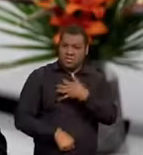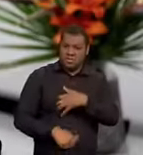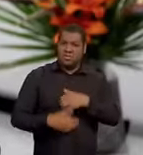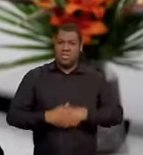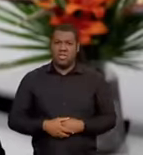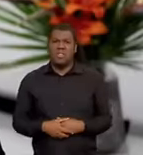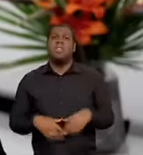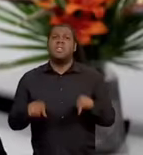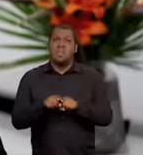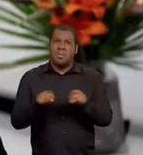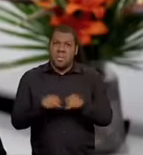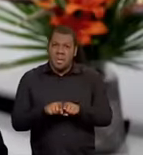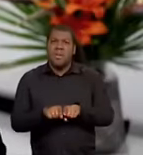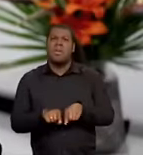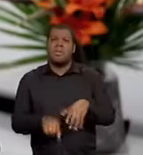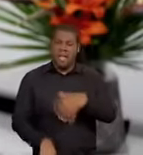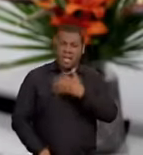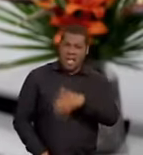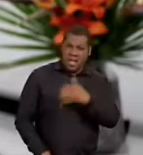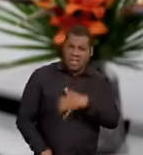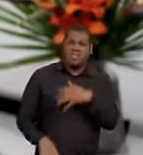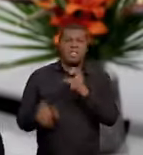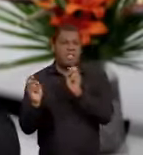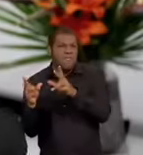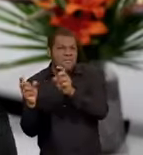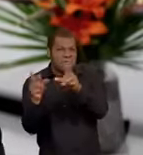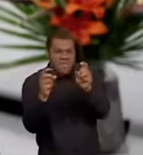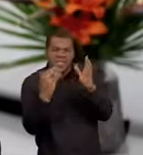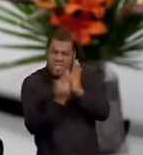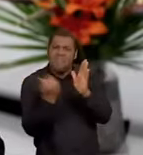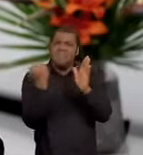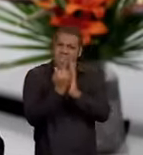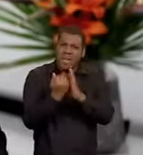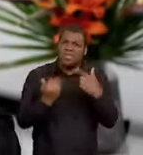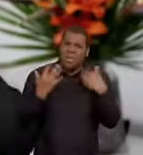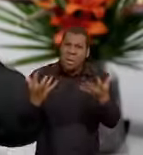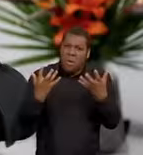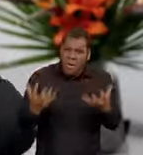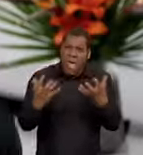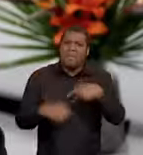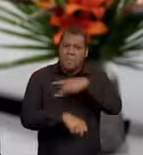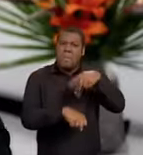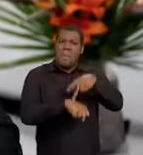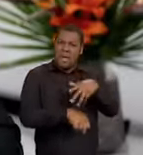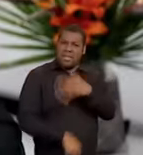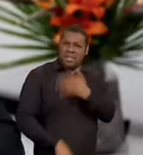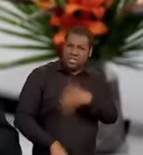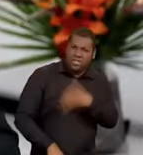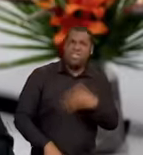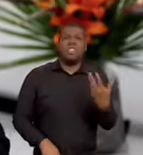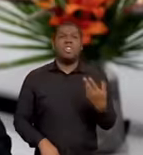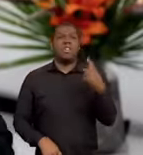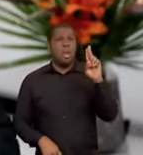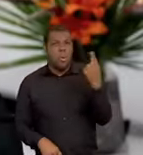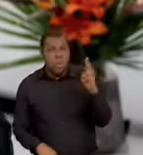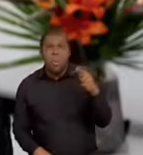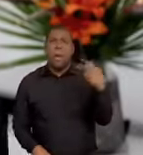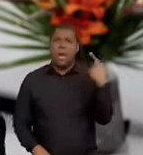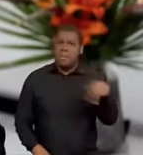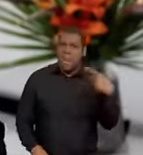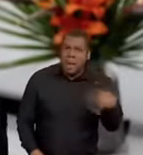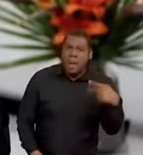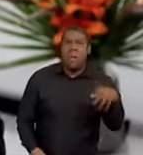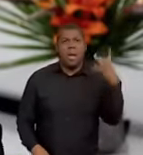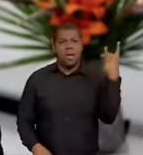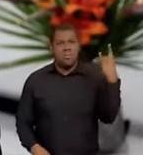coisa para vender mais. Sabe? Eu quero a Argentina bem, eu quero a Bolívia bem, eu quero o Uruguai bem, eu quero o Paraguai bem, eu quero o Equador bem,